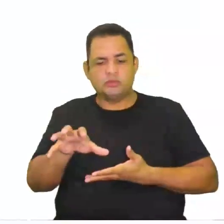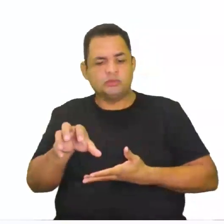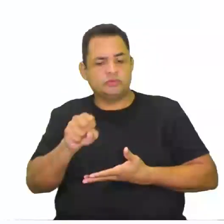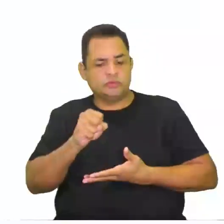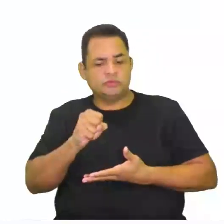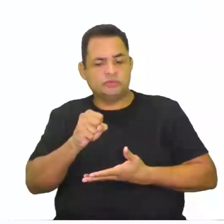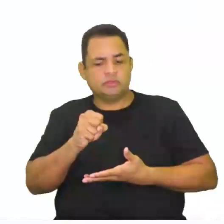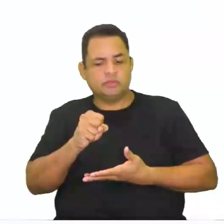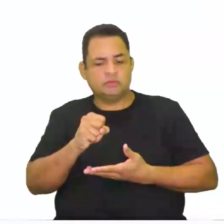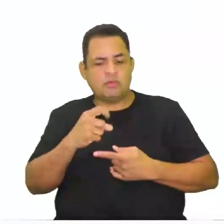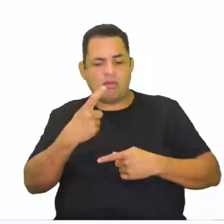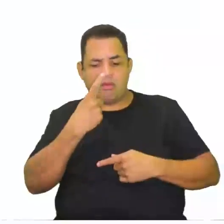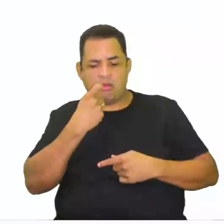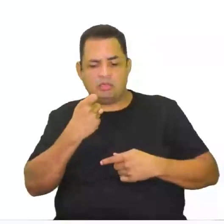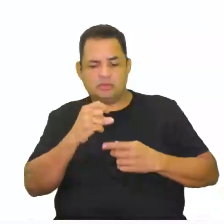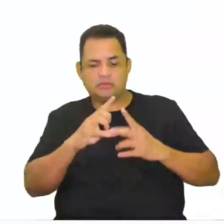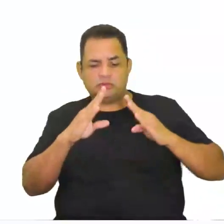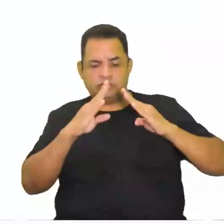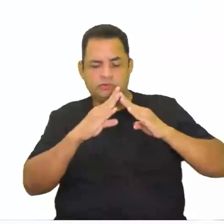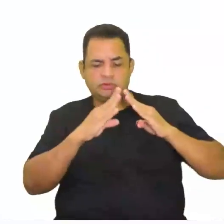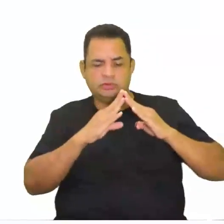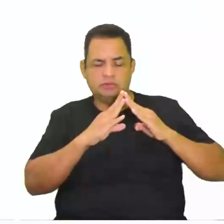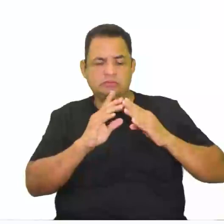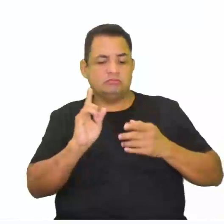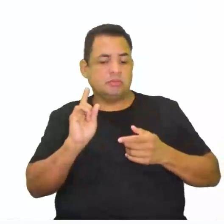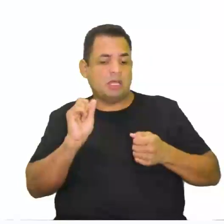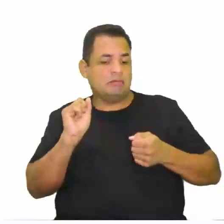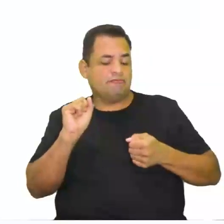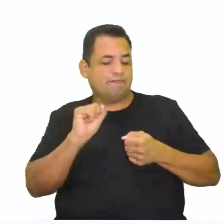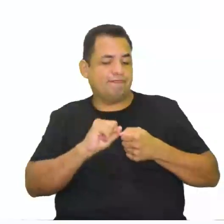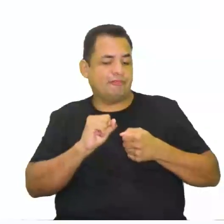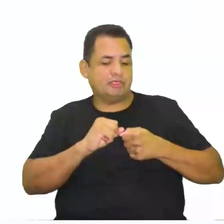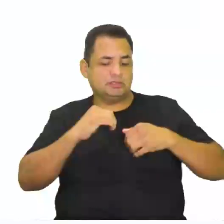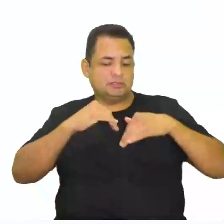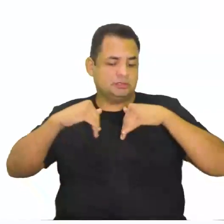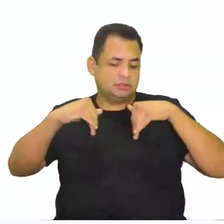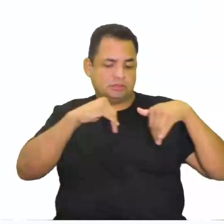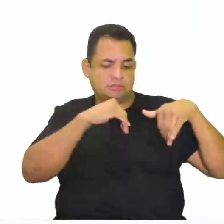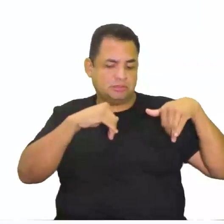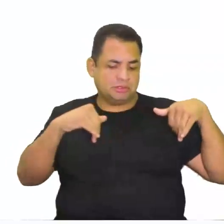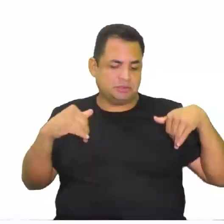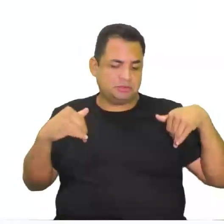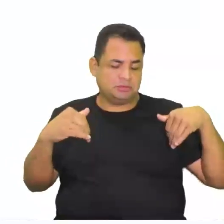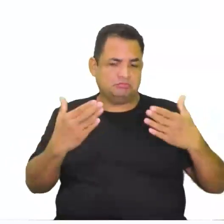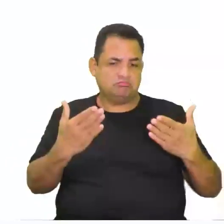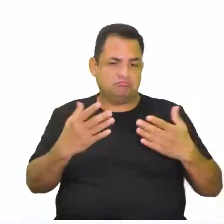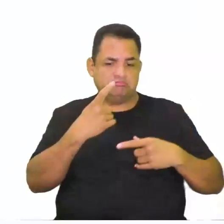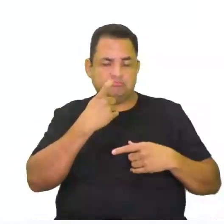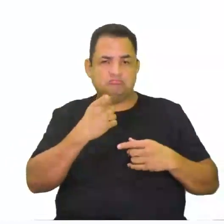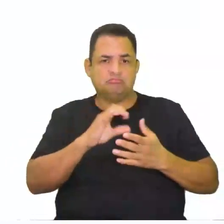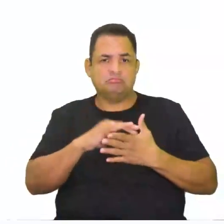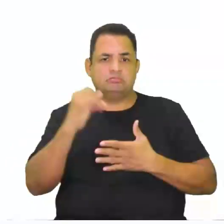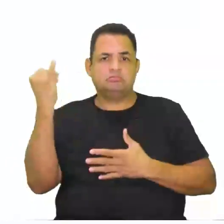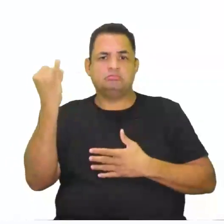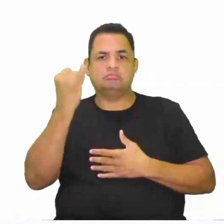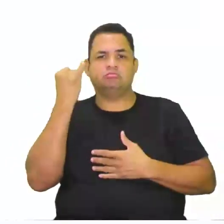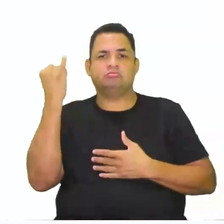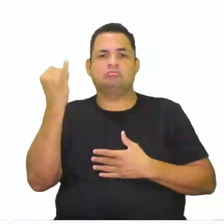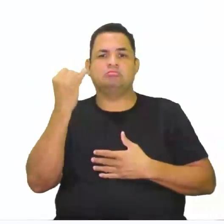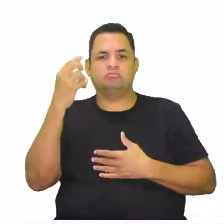lixo doméstico, nem sempre eu faço a separação desse lixo. Então é importante